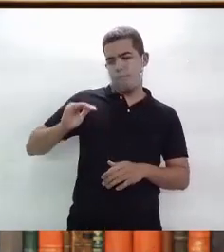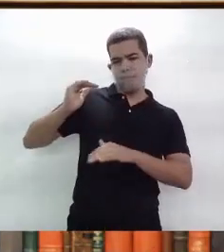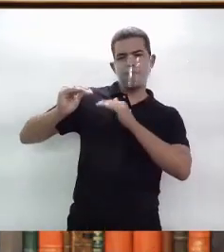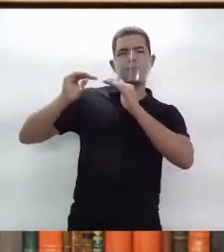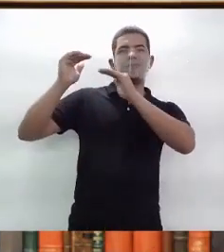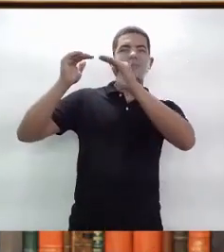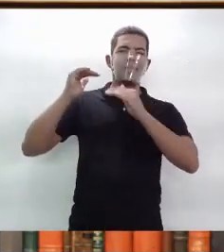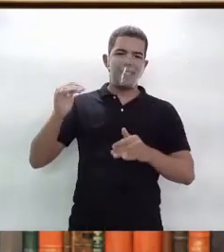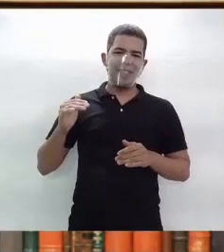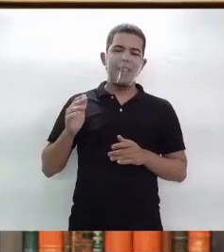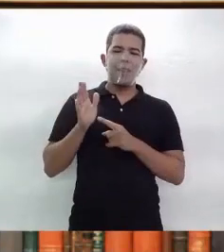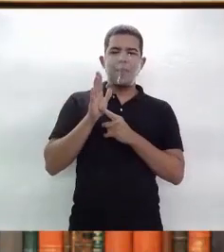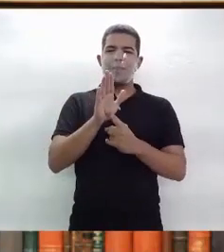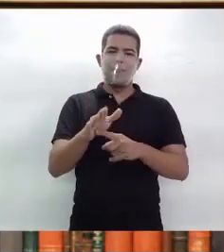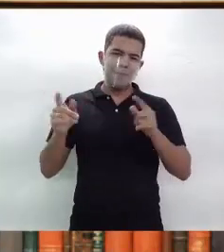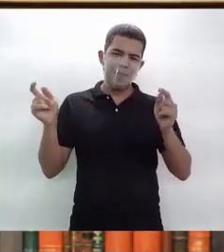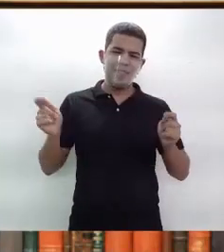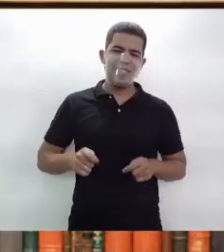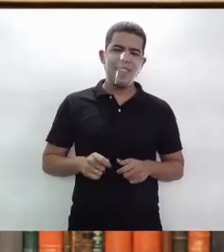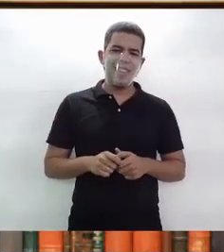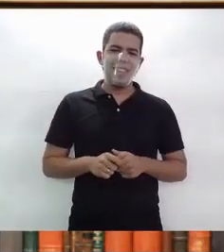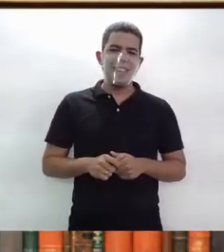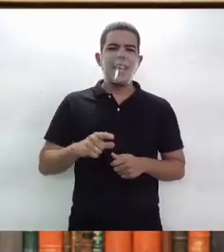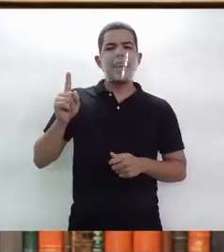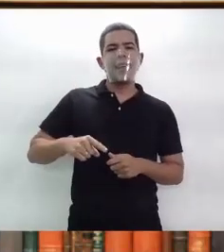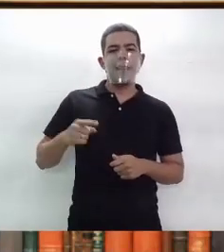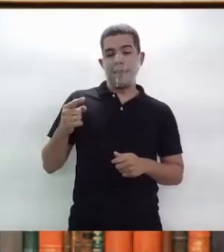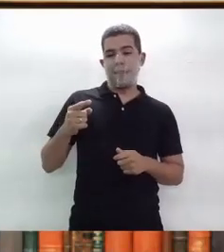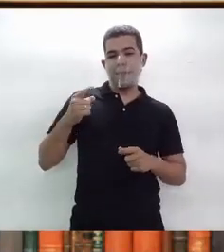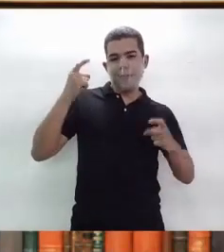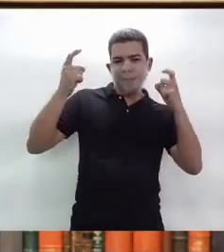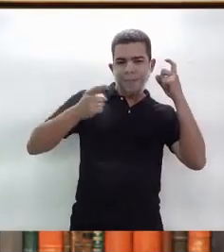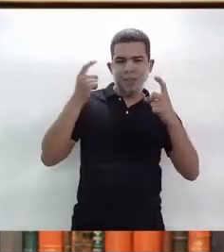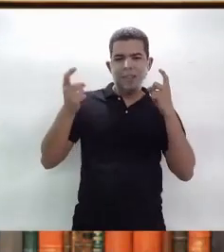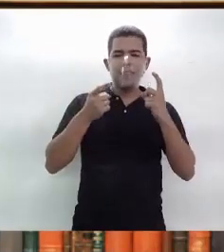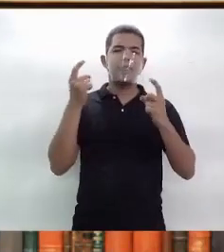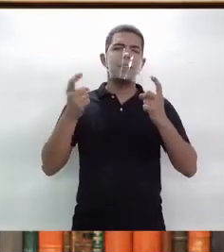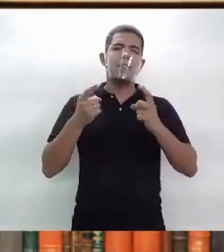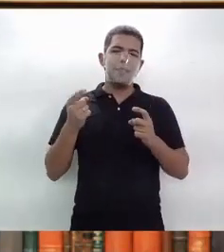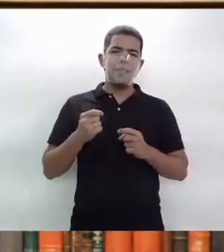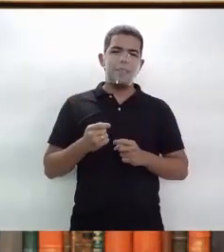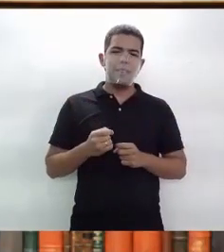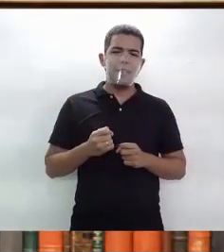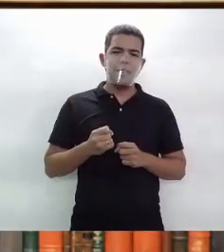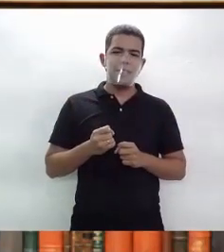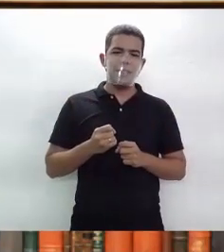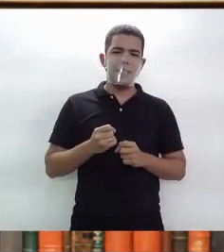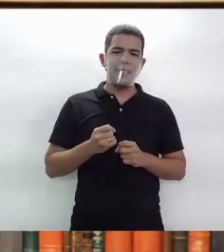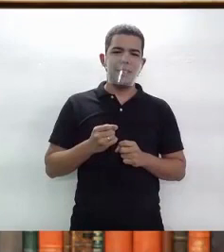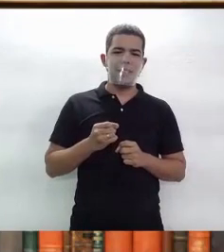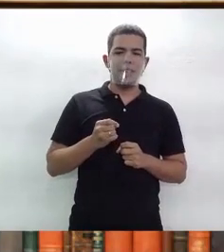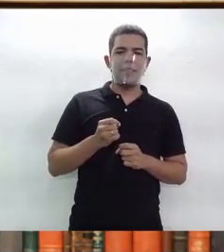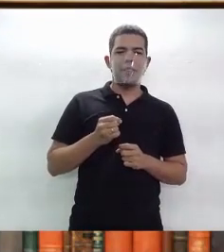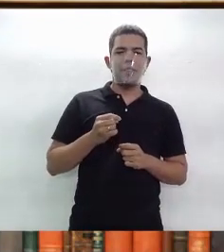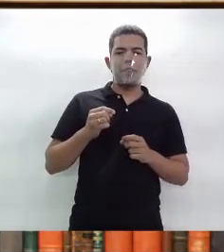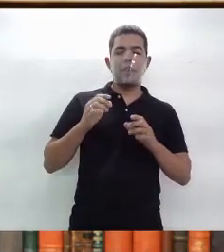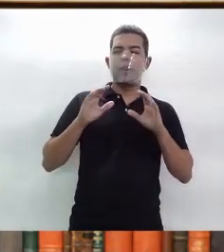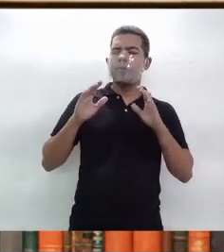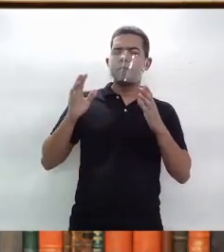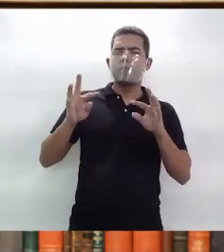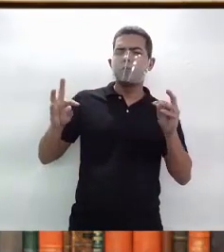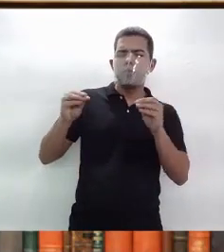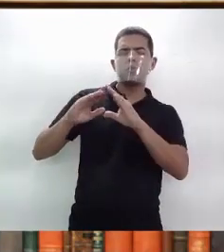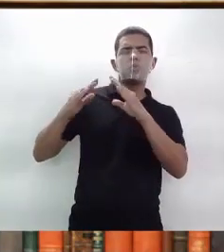gente tenta mostrar. Então, eu sei que isso é uma preocupação de todos os professores, toda a comunidade escolar. Então,